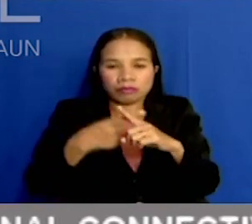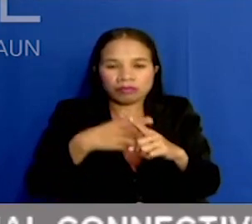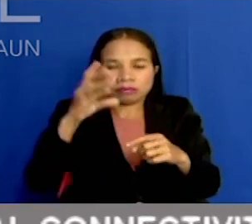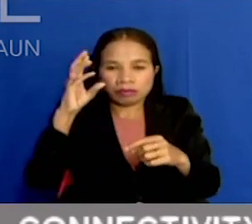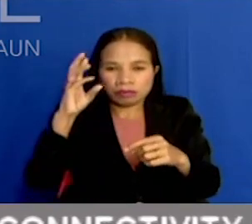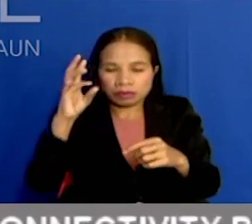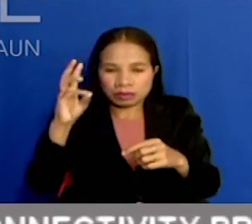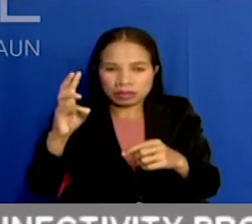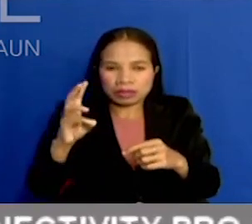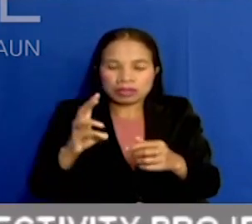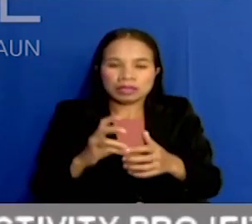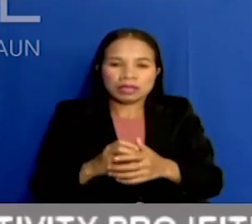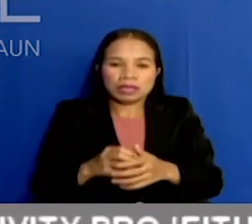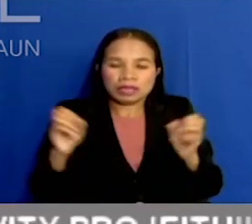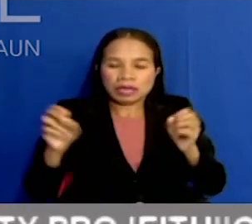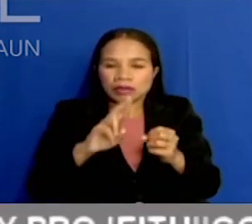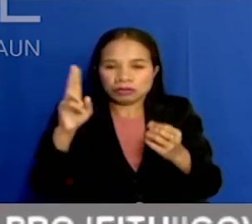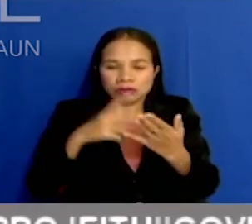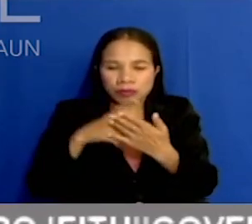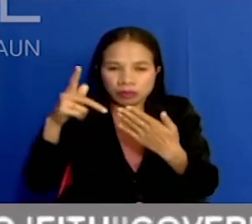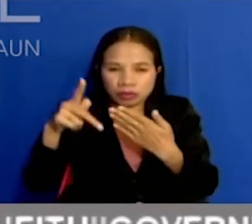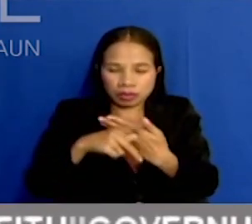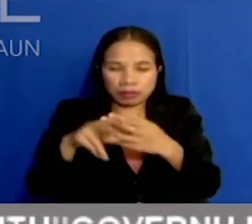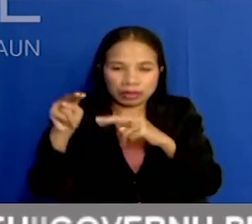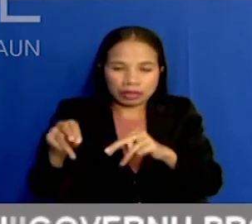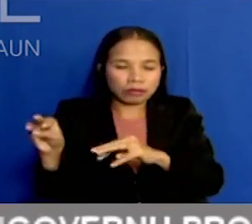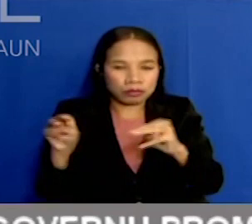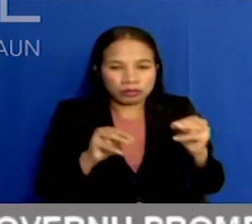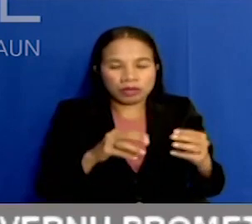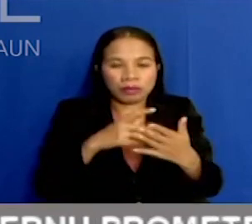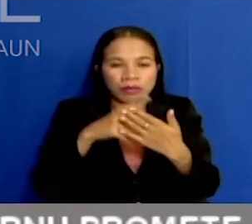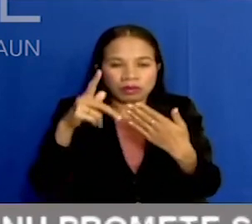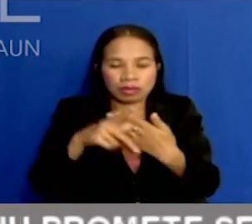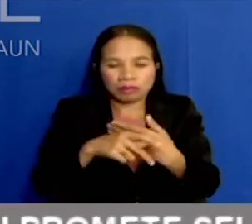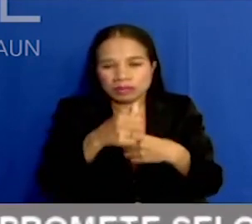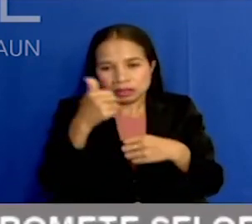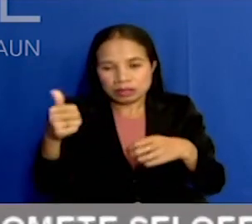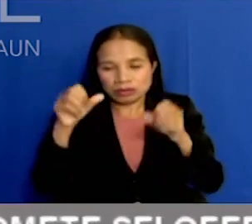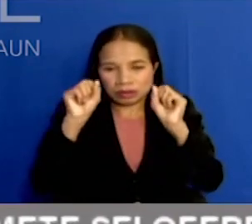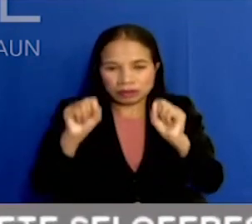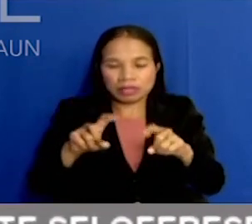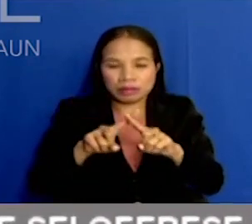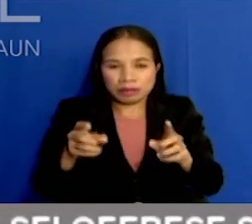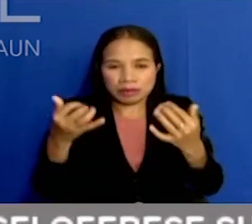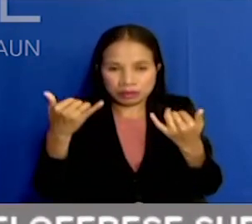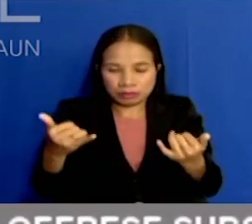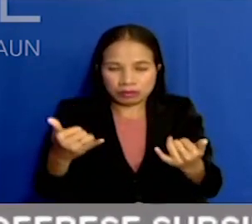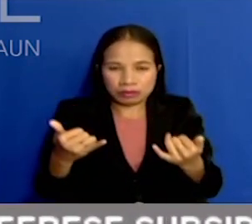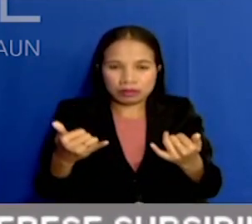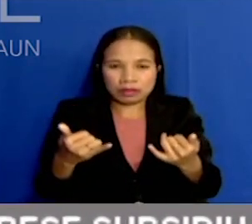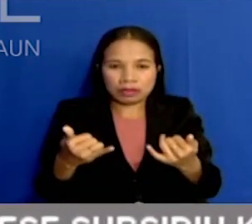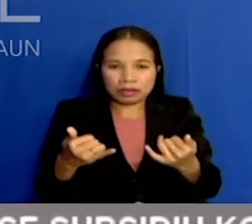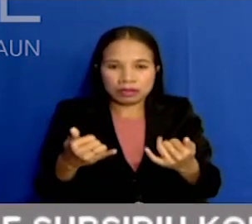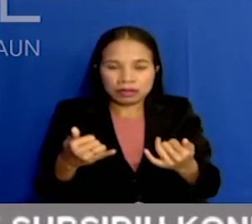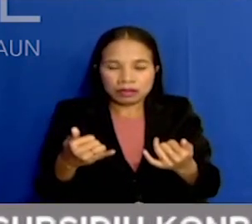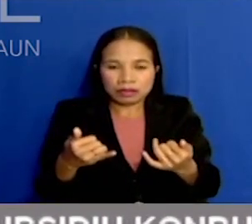orçamento, lá usa para programa, e tu muda para programa selo, e dá nem bele. Mas agora, se mais de assunto, né?